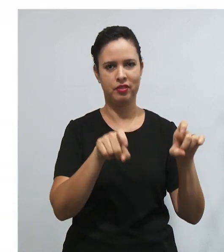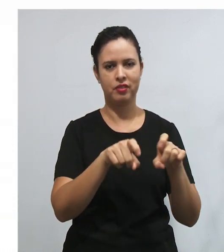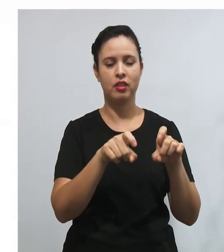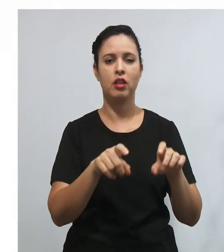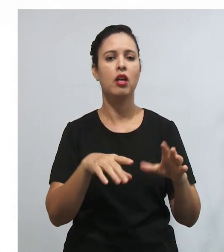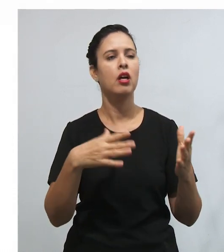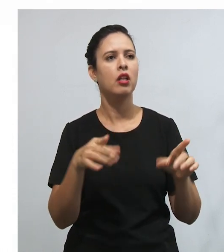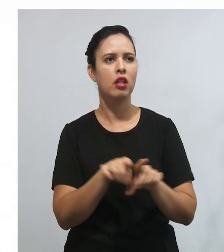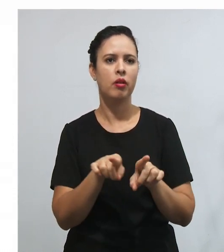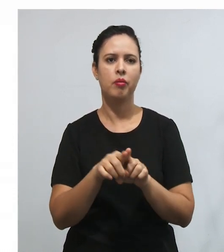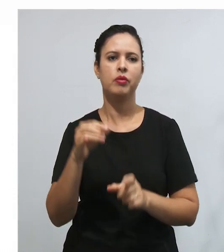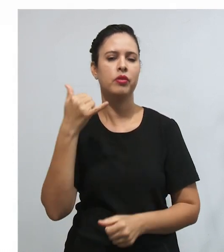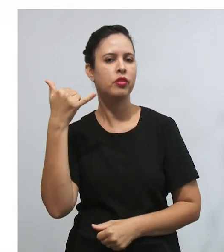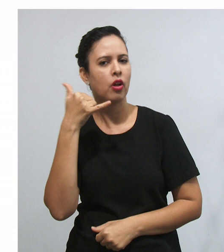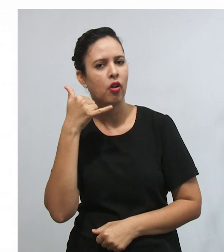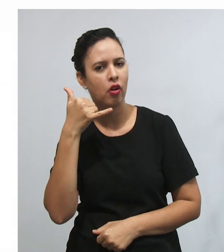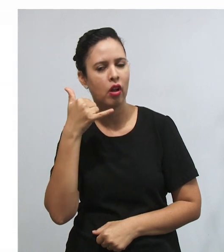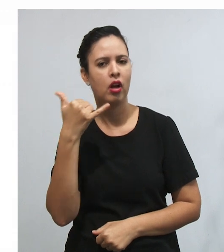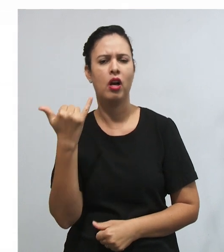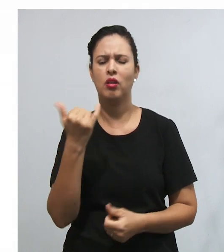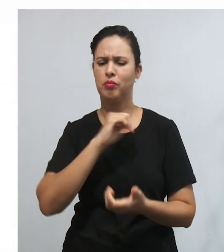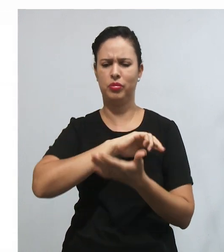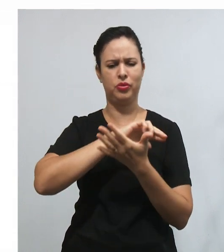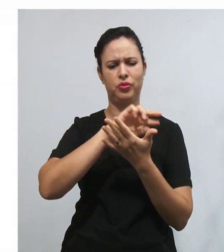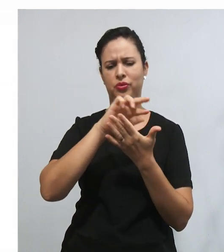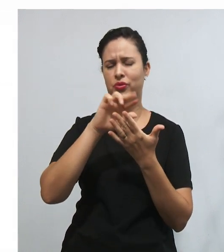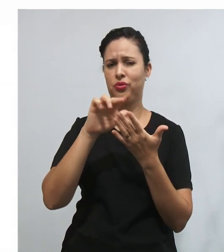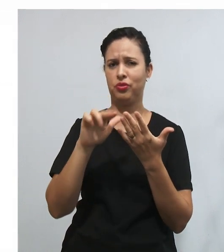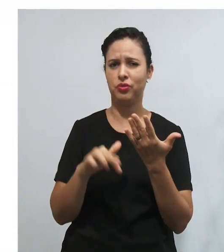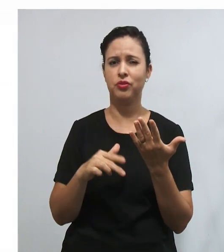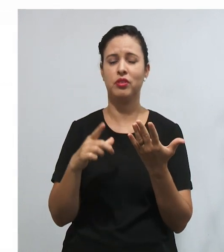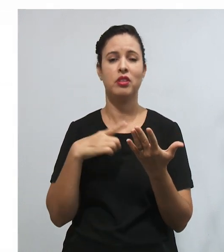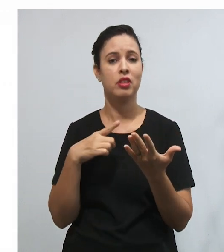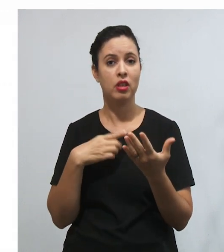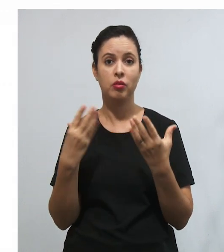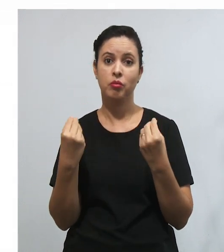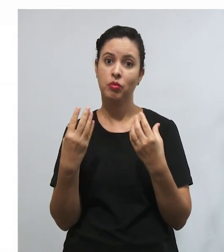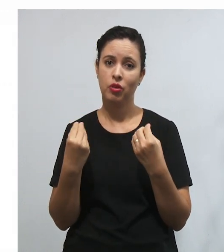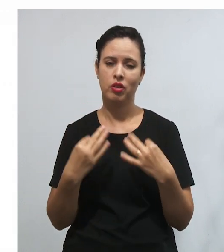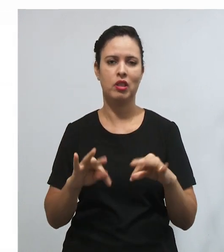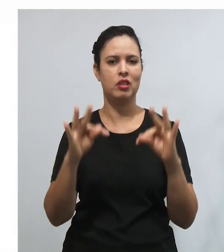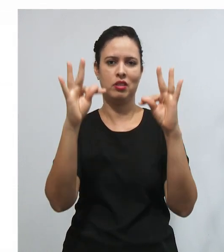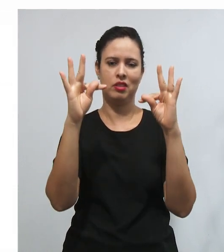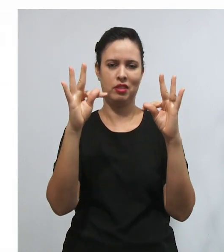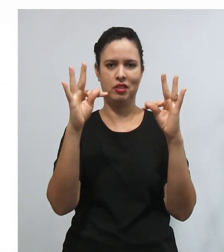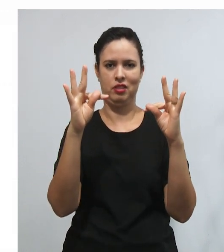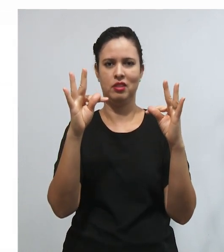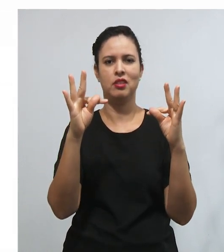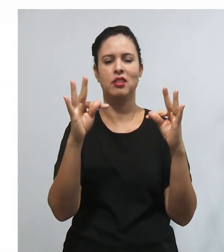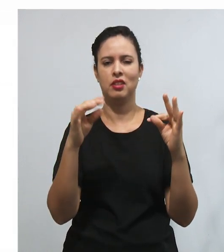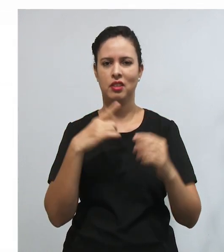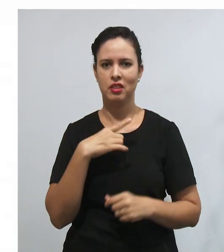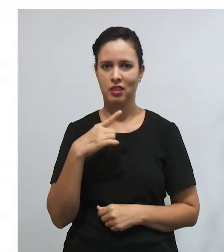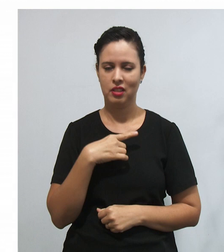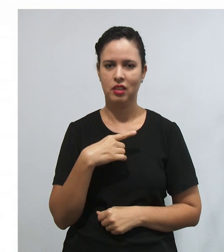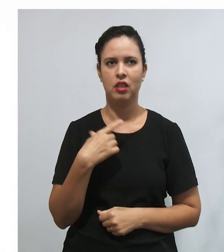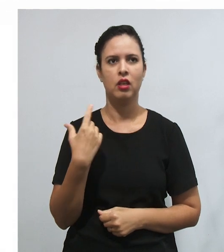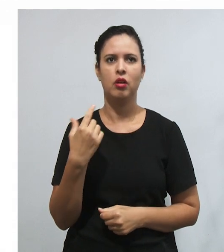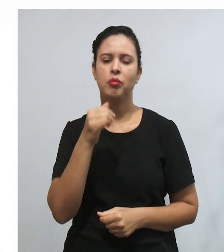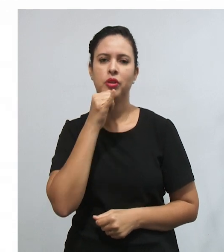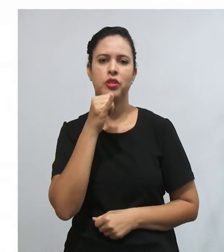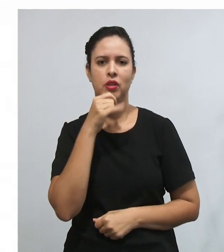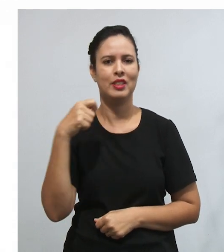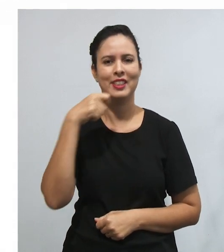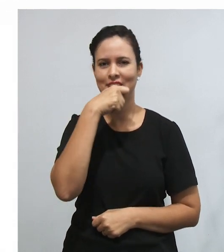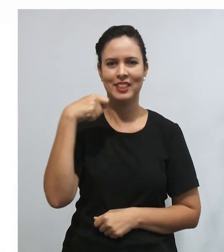um projetor multimídia, enfim, a gente pode trazer aqui para vocês tecnologias bastante aleatórias, né? Uma escova de dente é uma